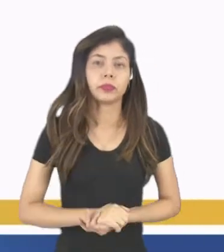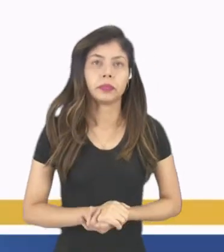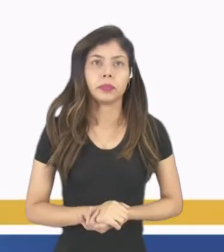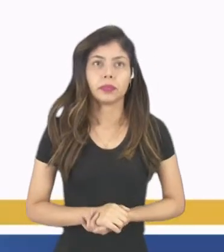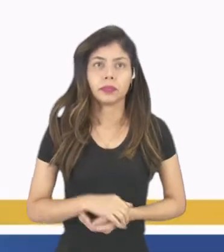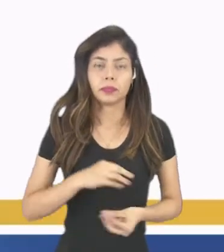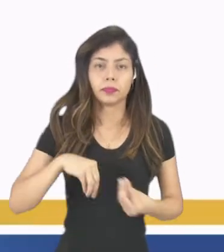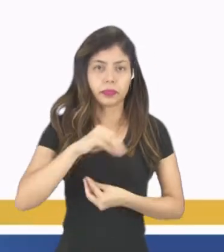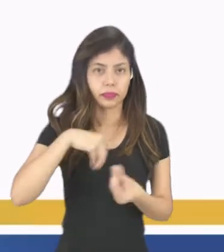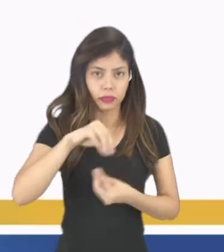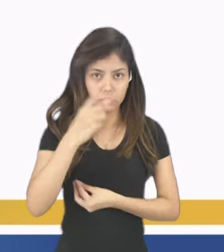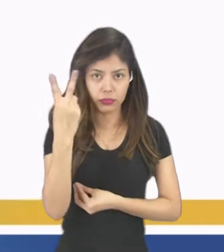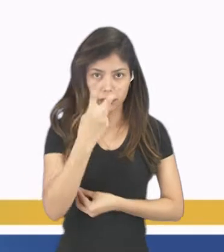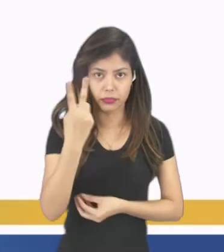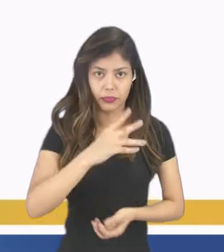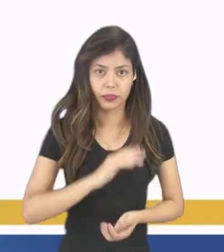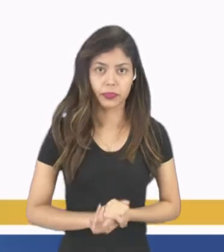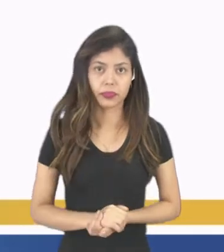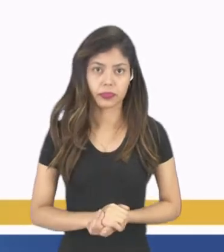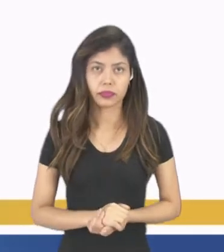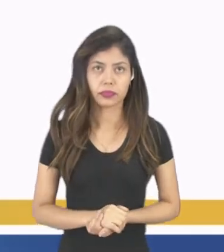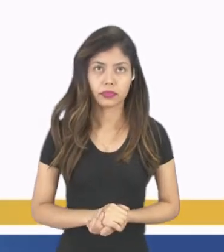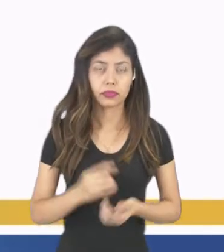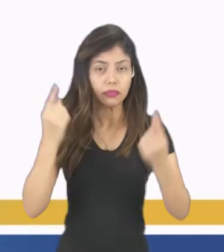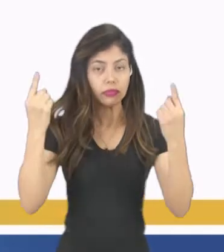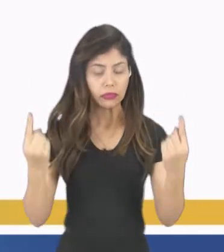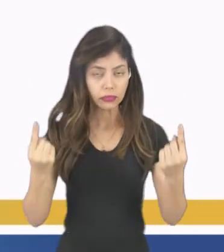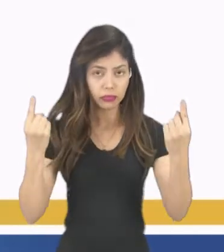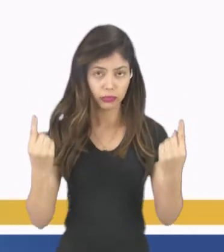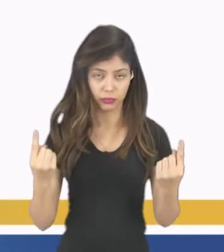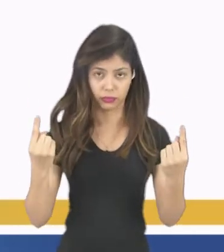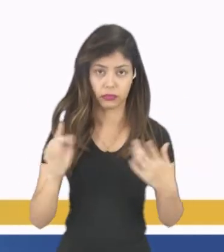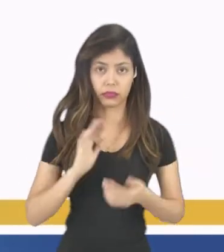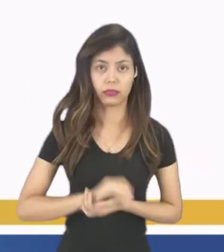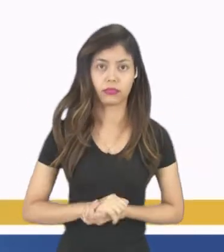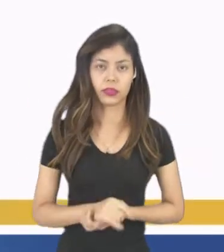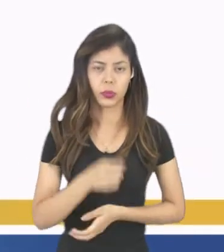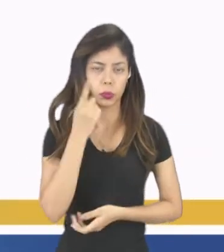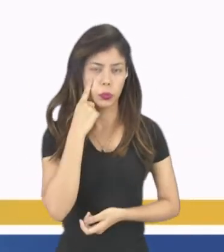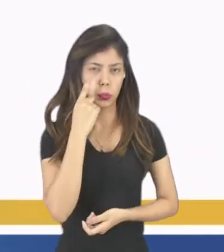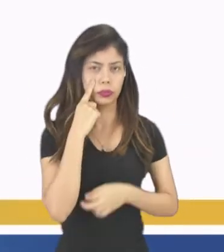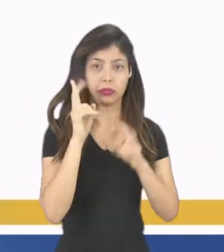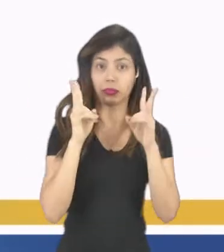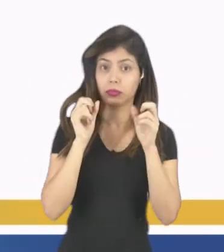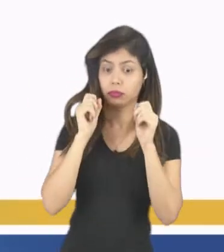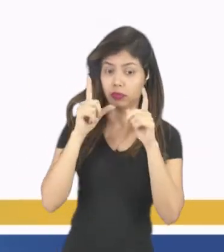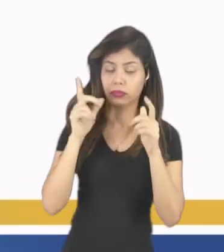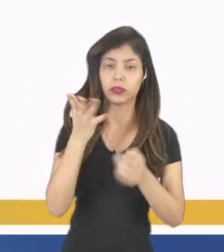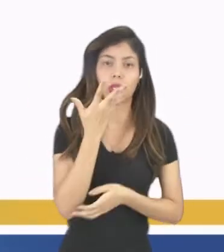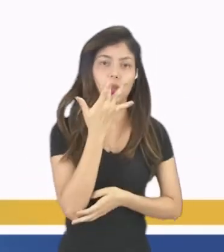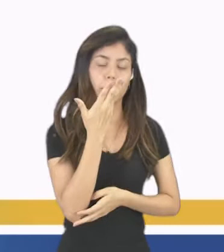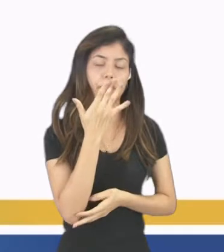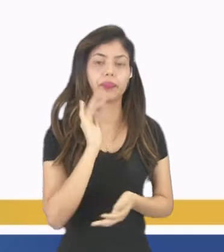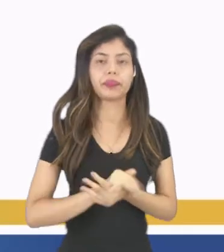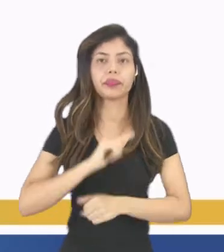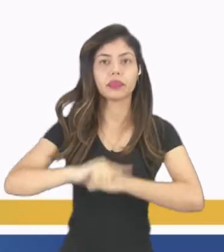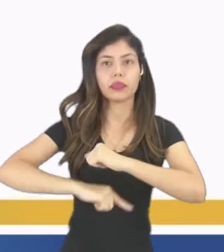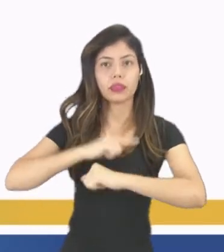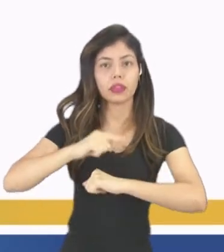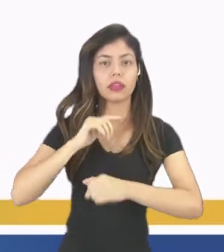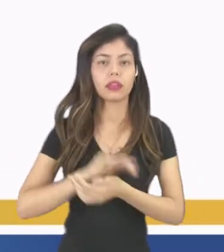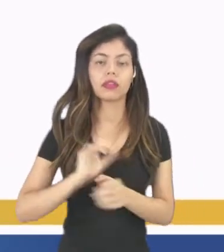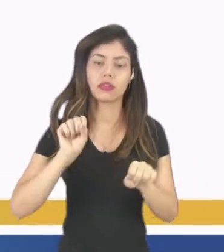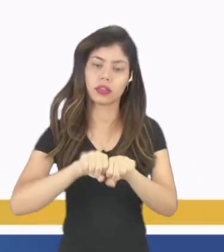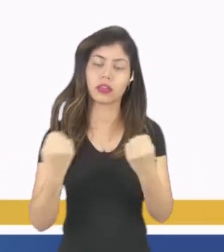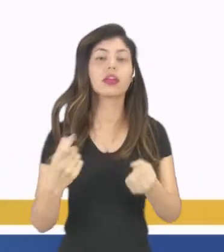de duas reações reagindo entre si. A gente pode observar aqui pelas cores dos átomos a